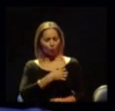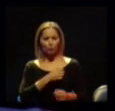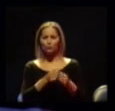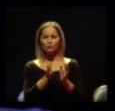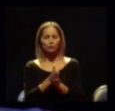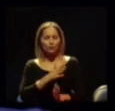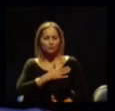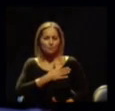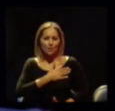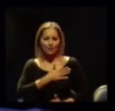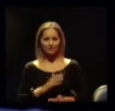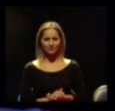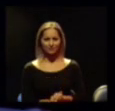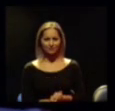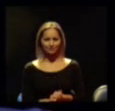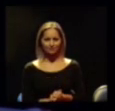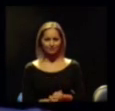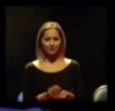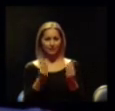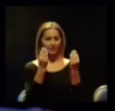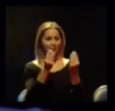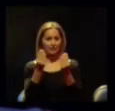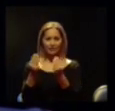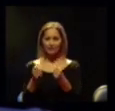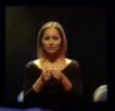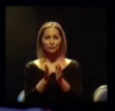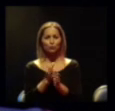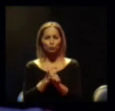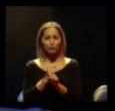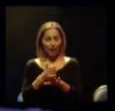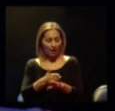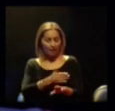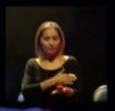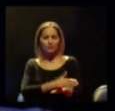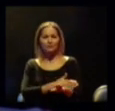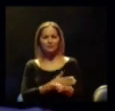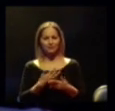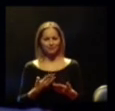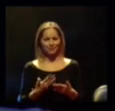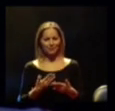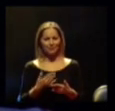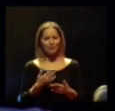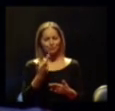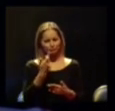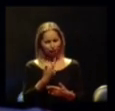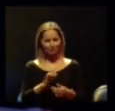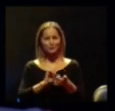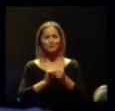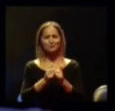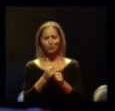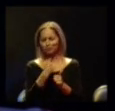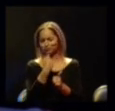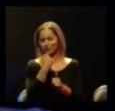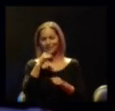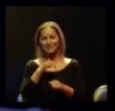todos. Graças a todo o trabalho prévio que desenvolvemos, vamos ter muito e bom desporto nesta